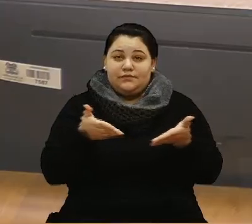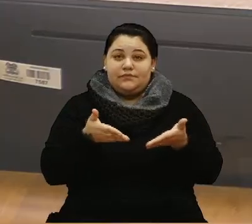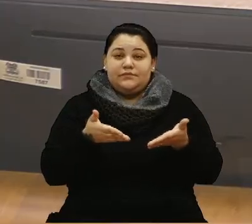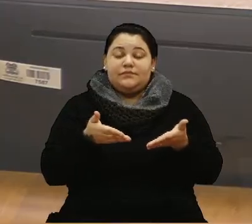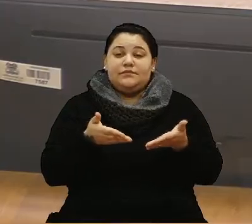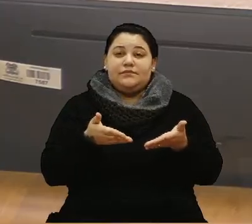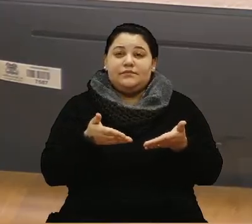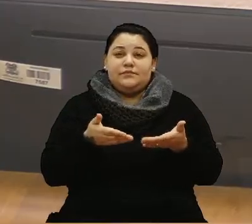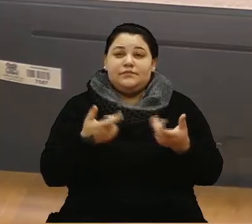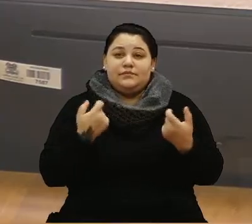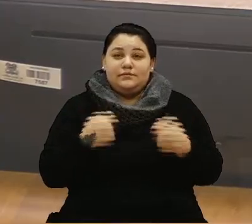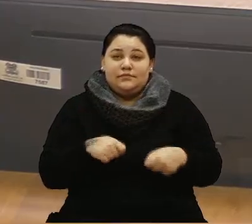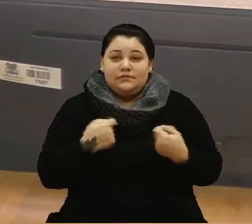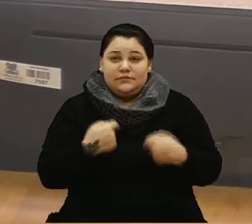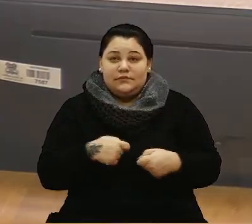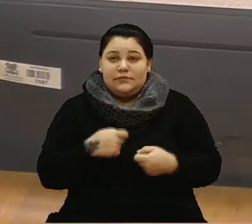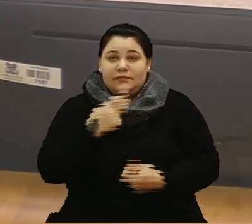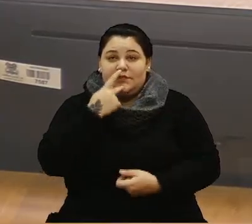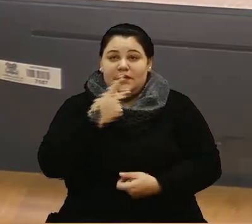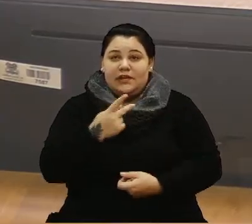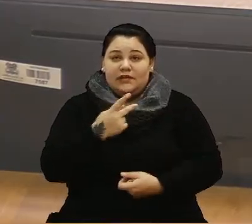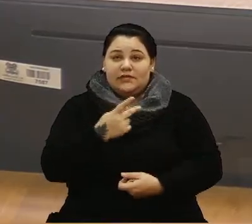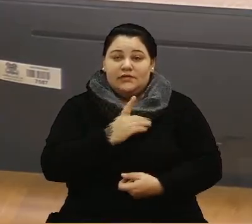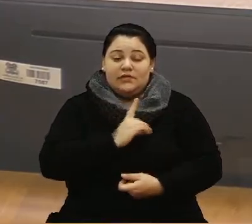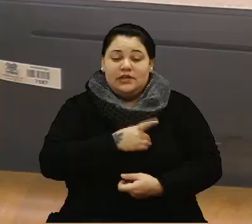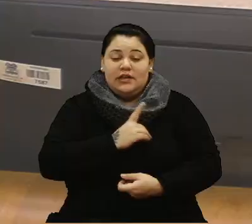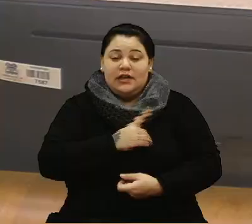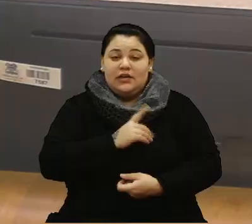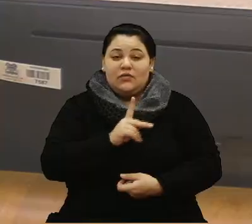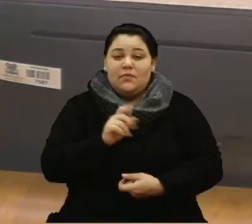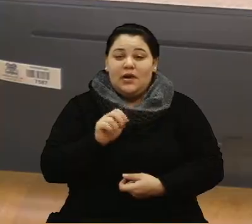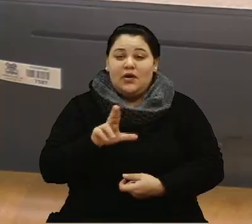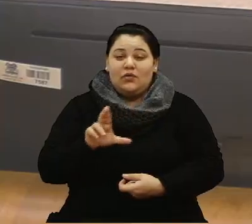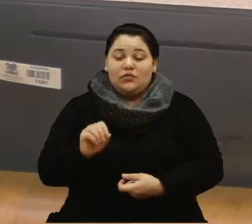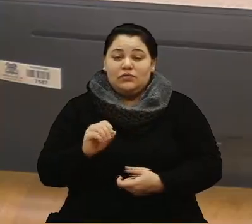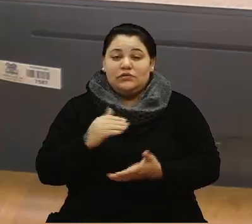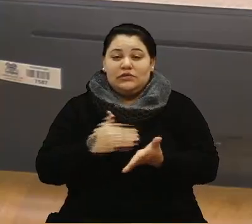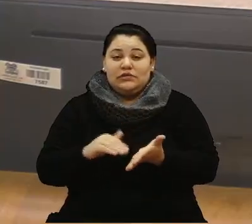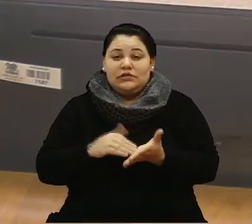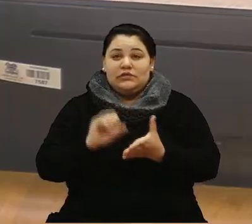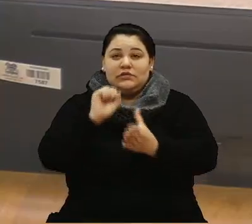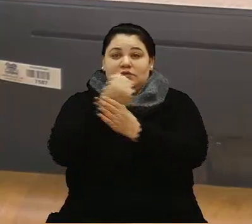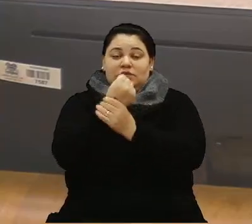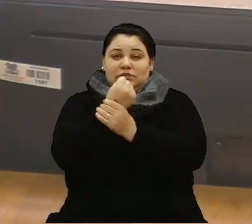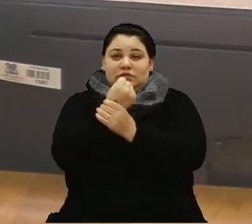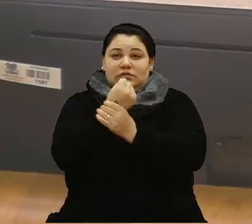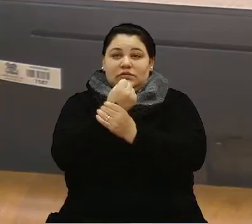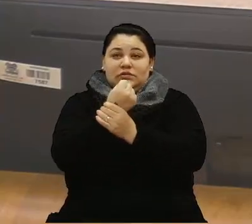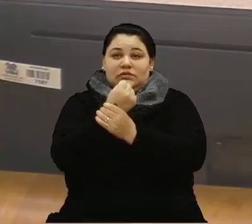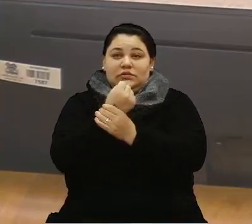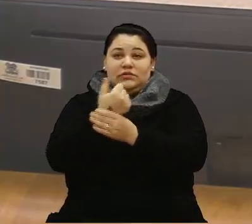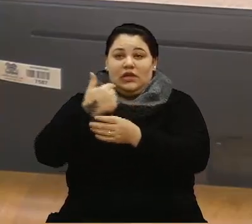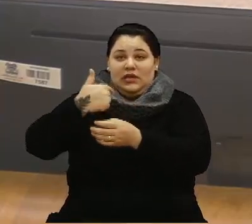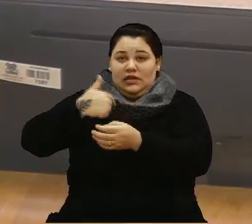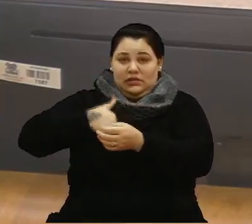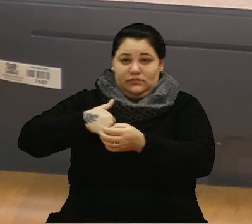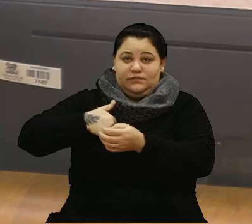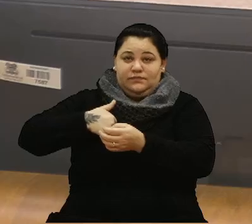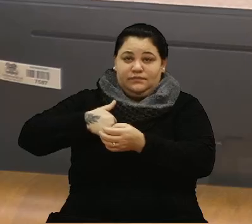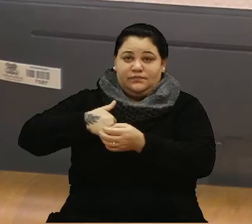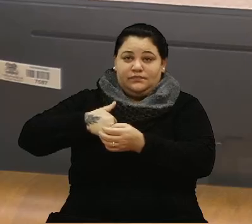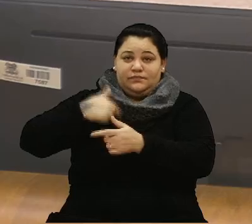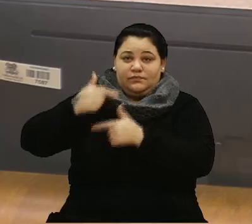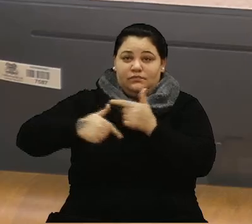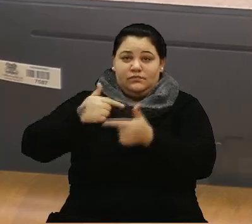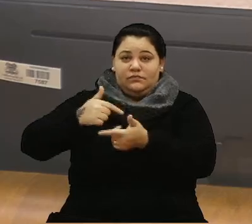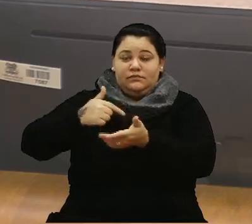de mencionar o trabalho do delegado Paulo como secretário de Segurança, porque quando eu estava na Secretaria da